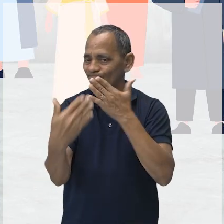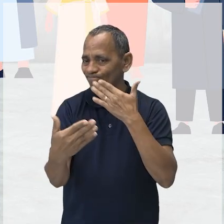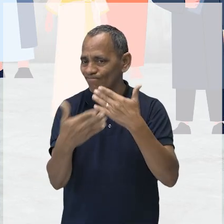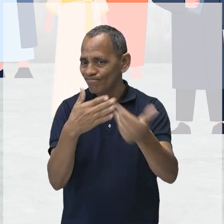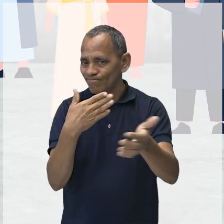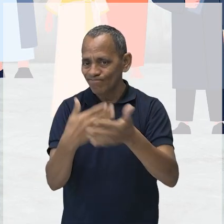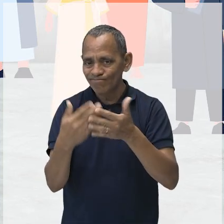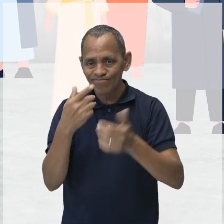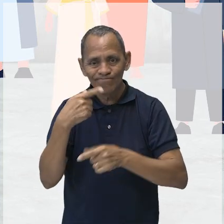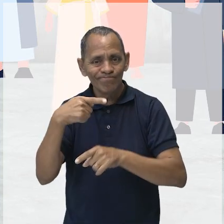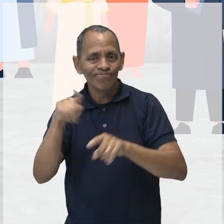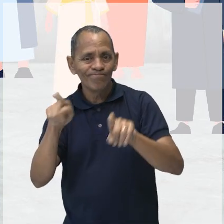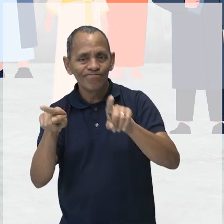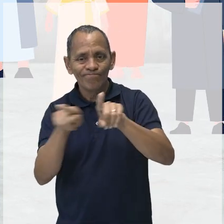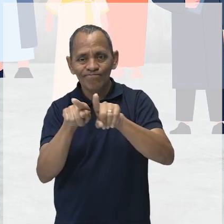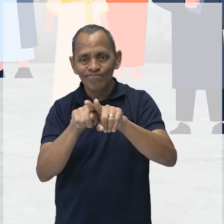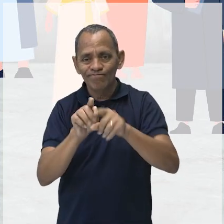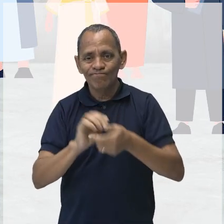outro